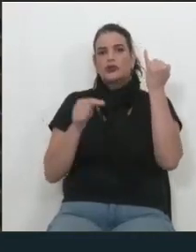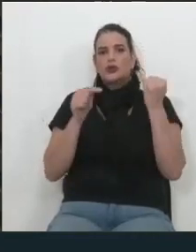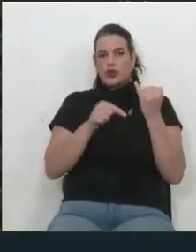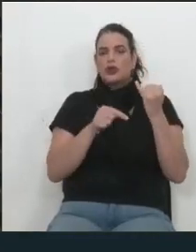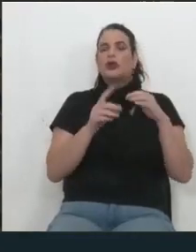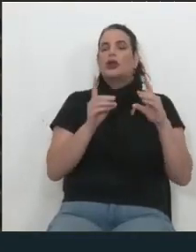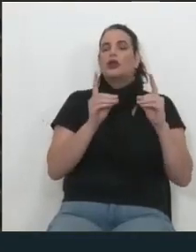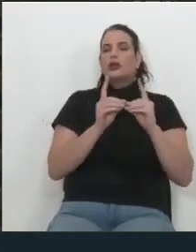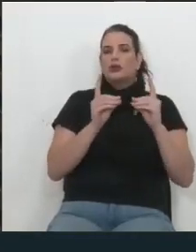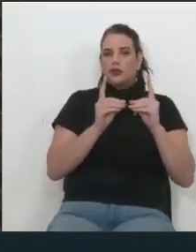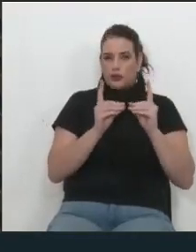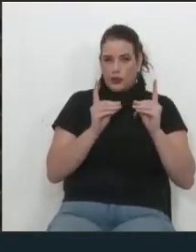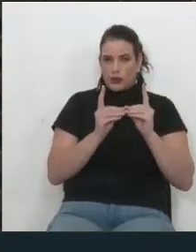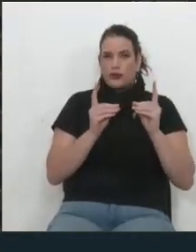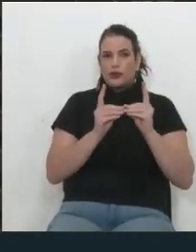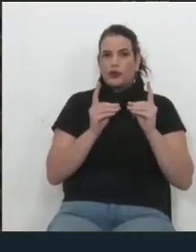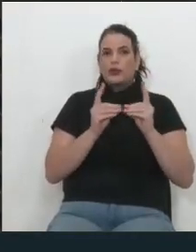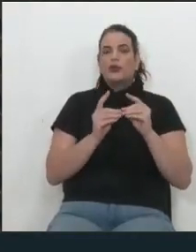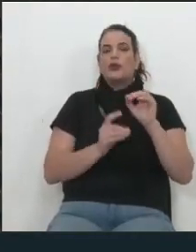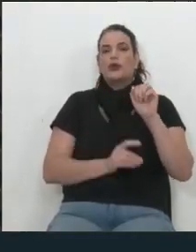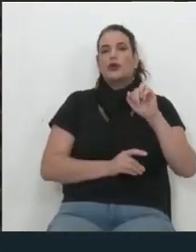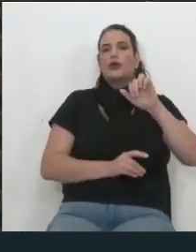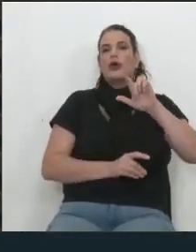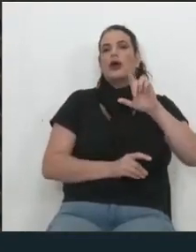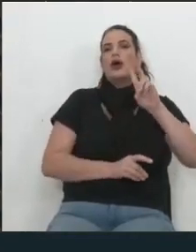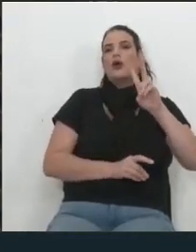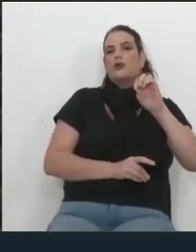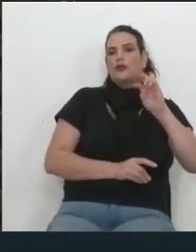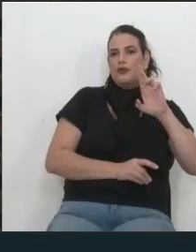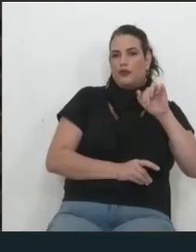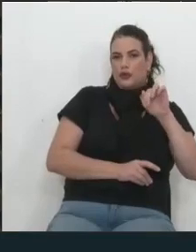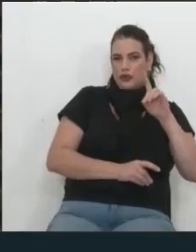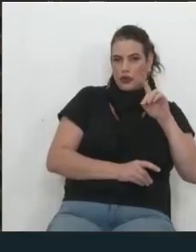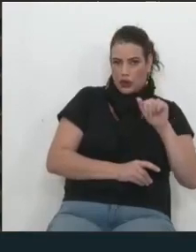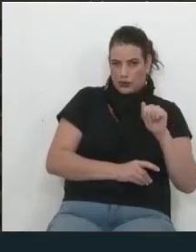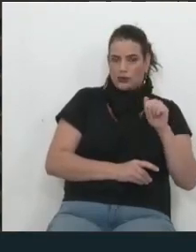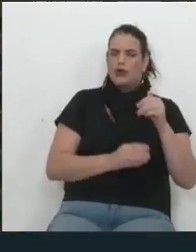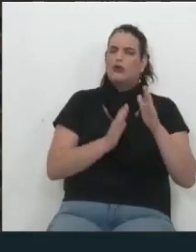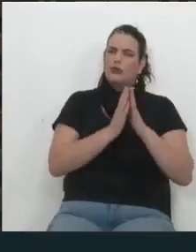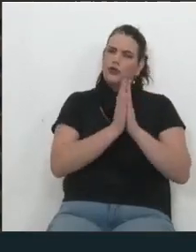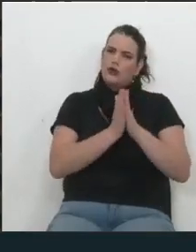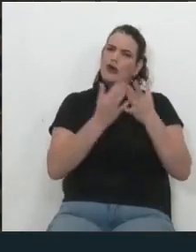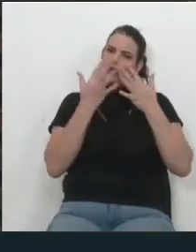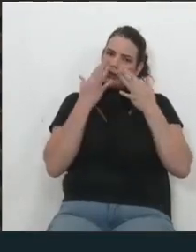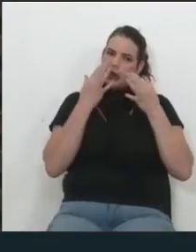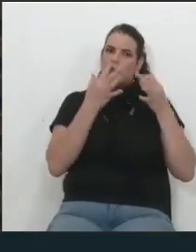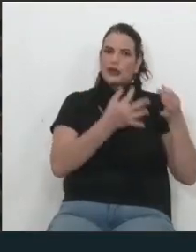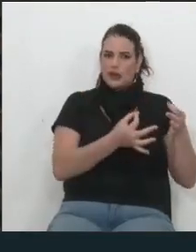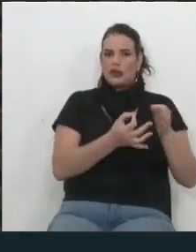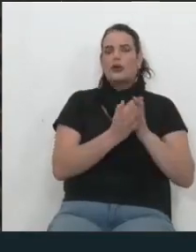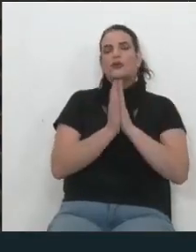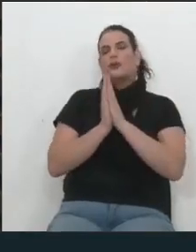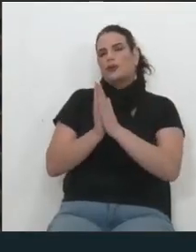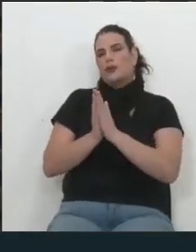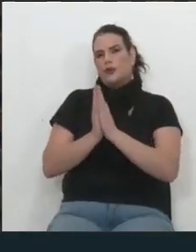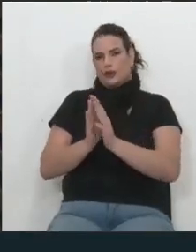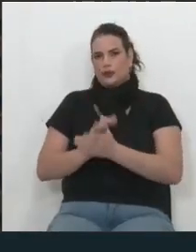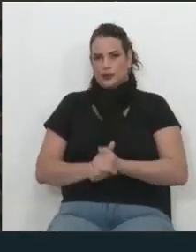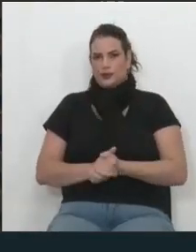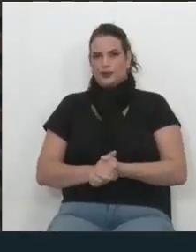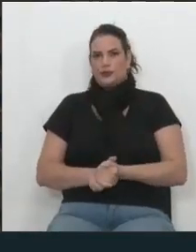atendimento Alvorada, gente. Dê uma atenção lá, por favor.